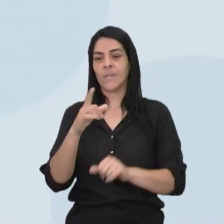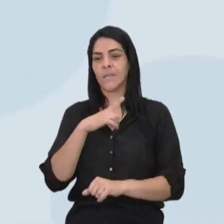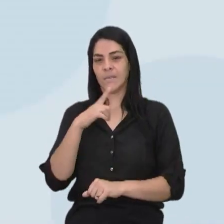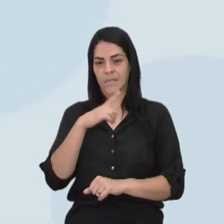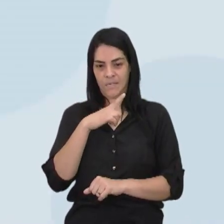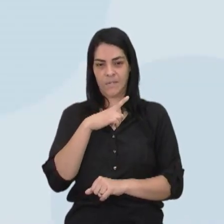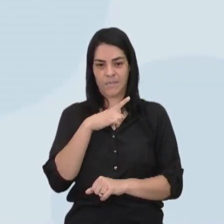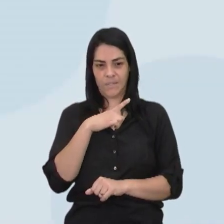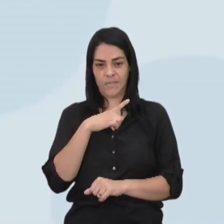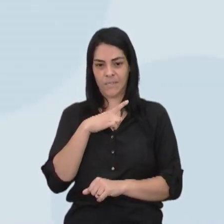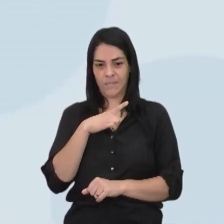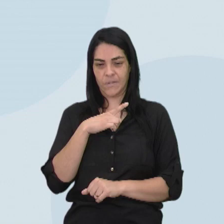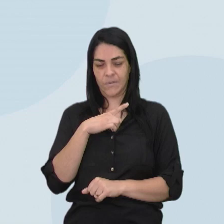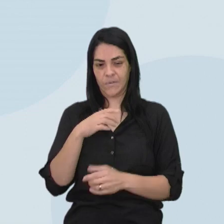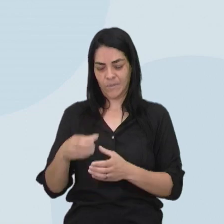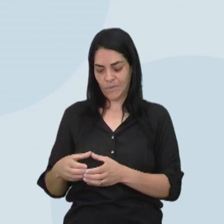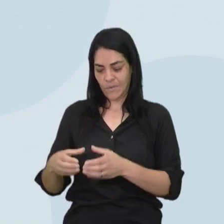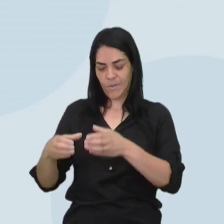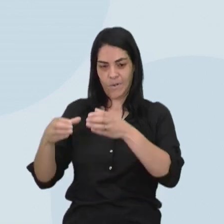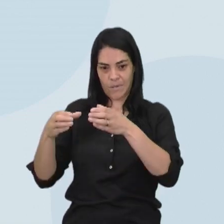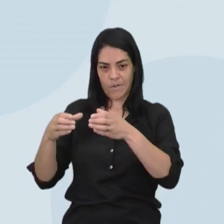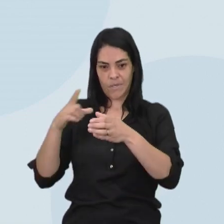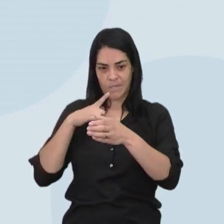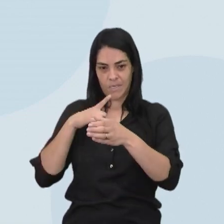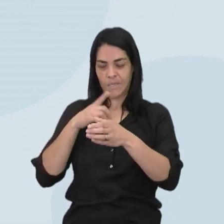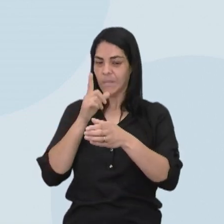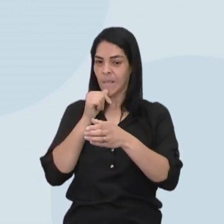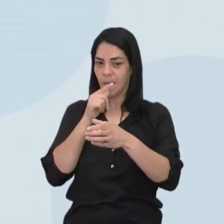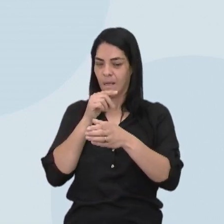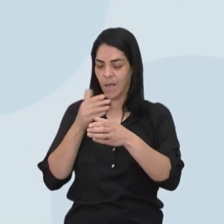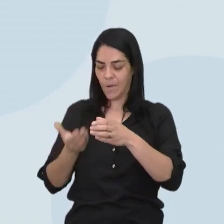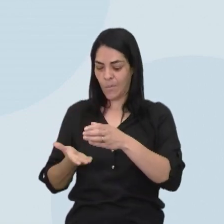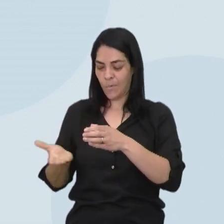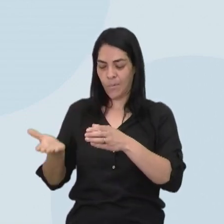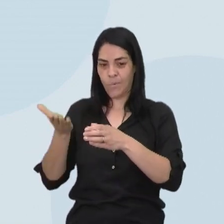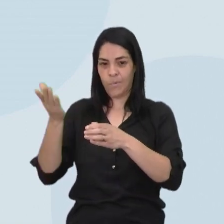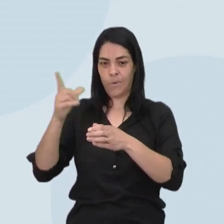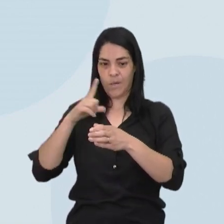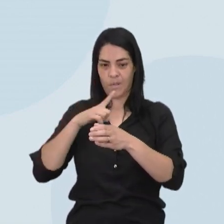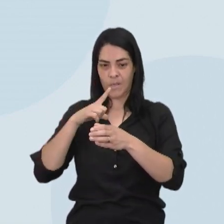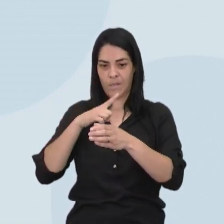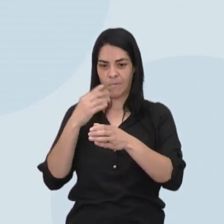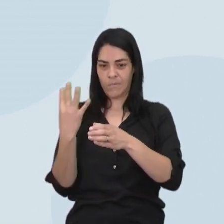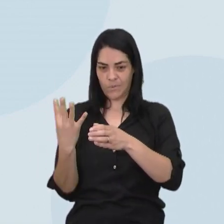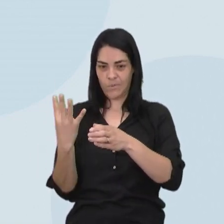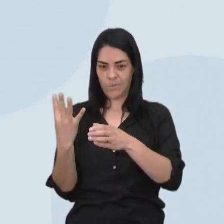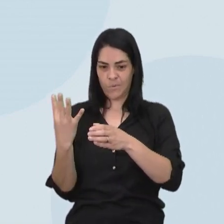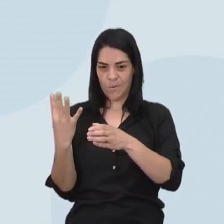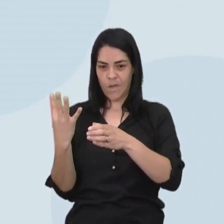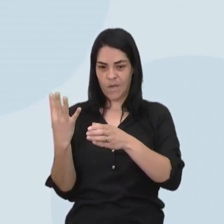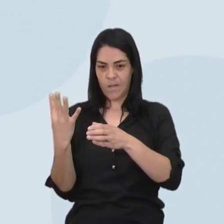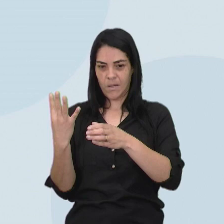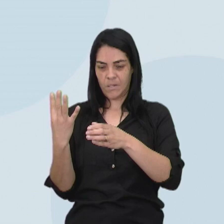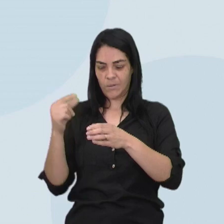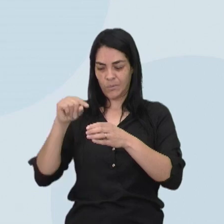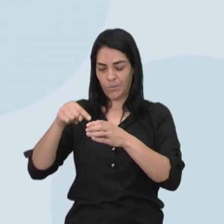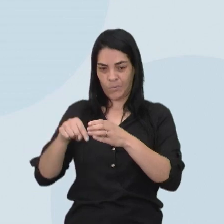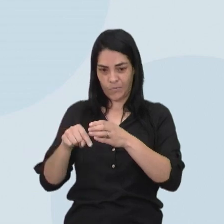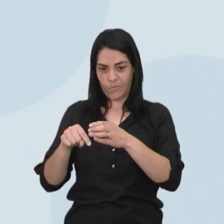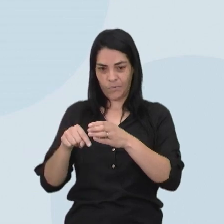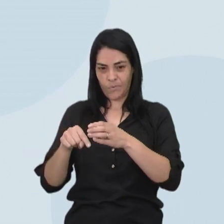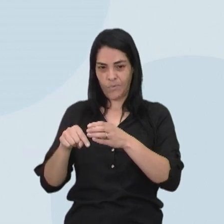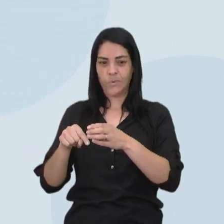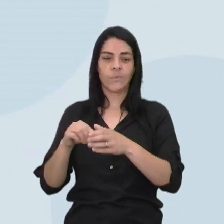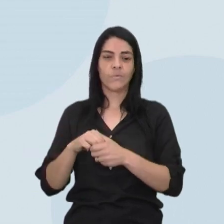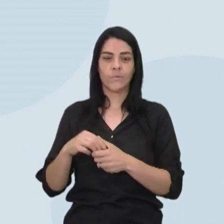um frasco cilíndrico onde tem água até a boca, a gente tem 4 furos de cima a baixo, no sentido